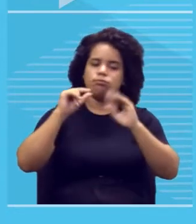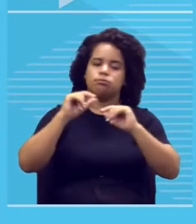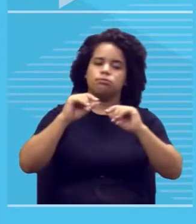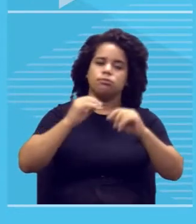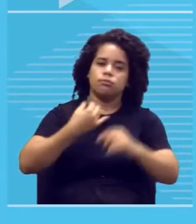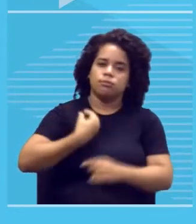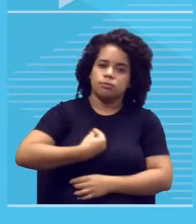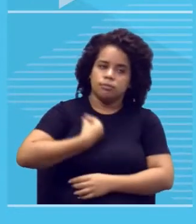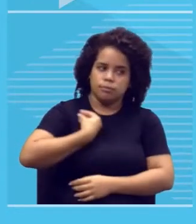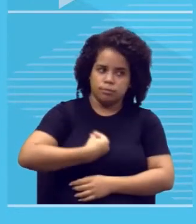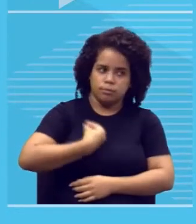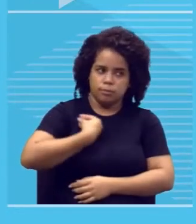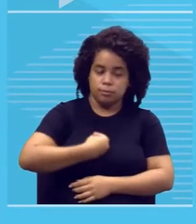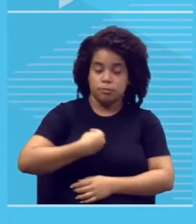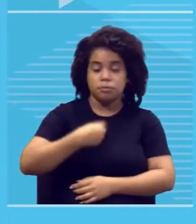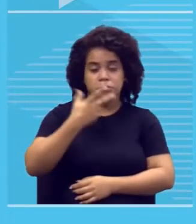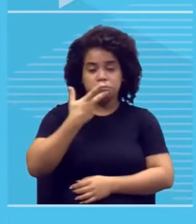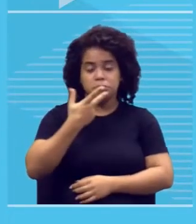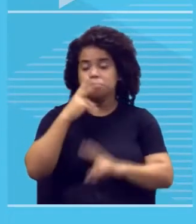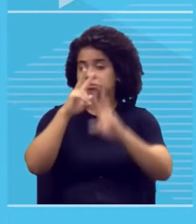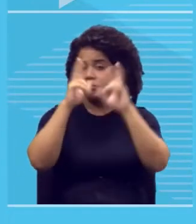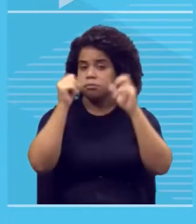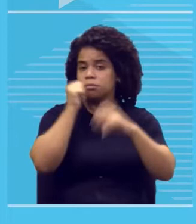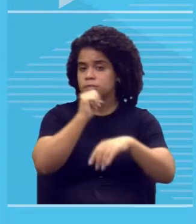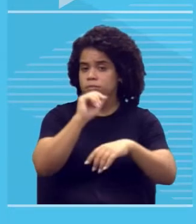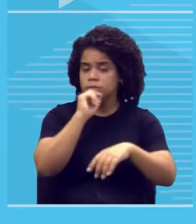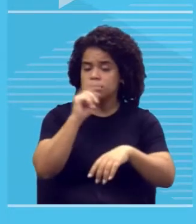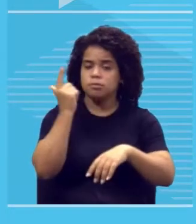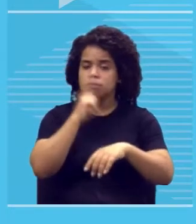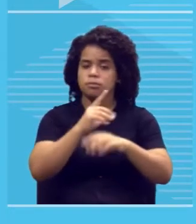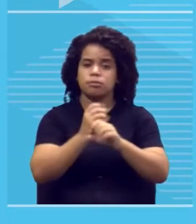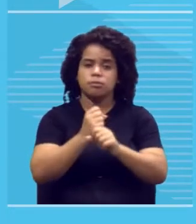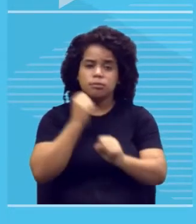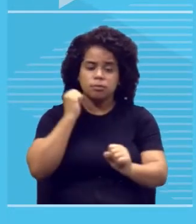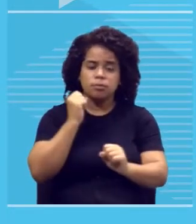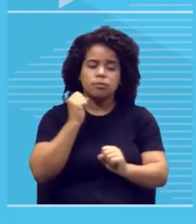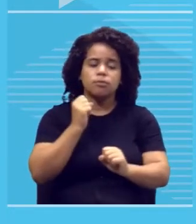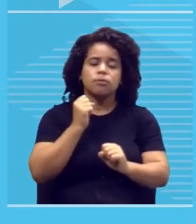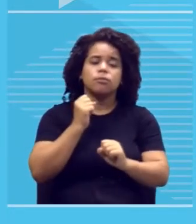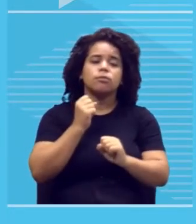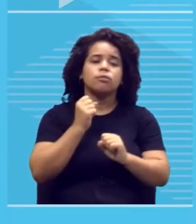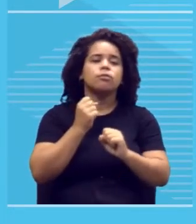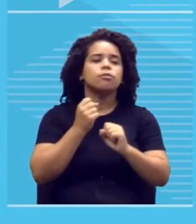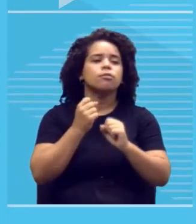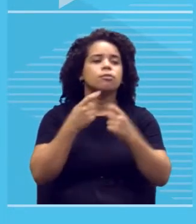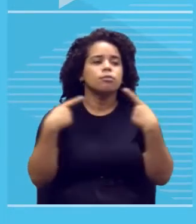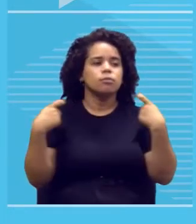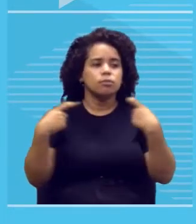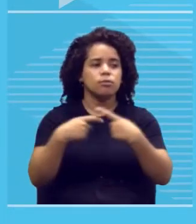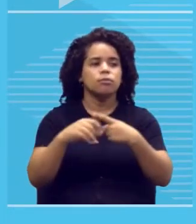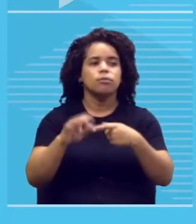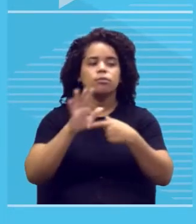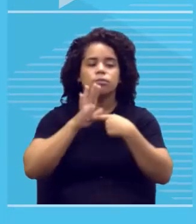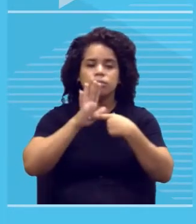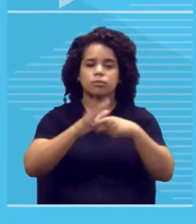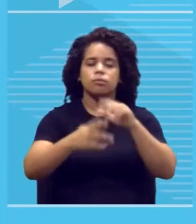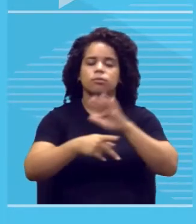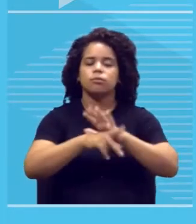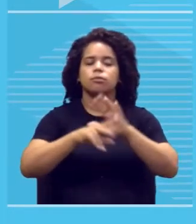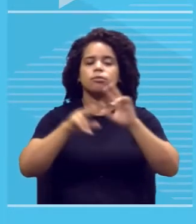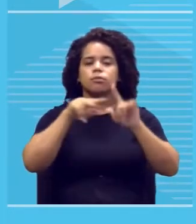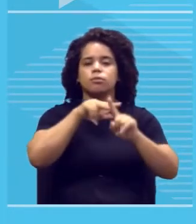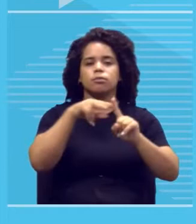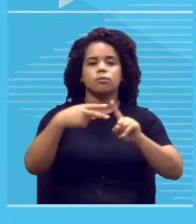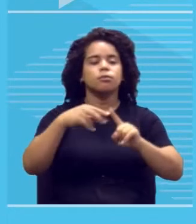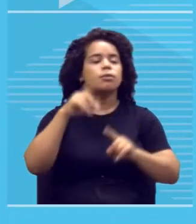eu quando ele coloca a história de uma mãe que lucra com a guerra exatamente aí ele já coloca um posicionamento dos próprios Estados Unidos